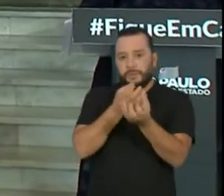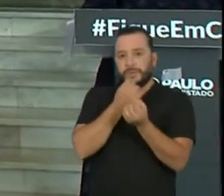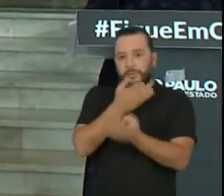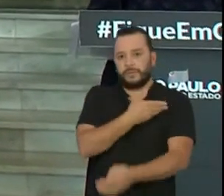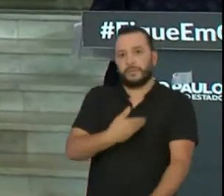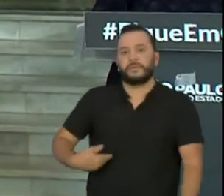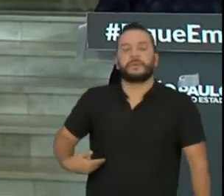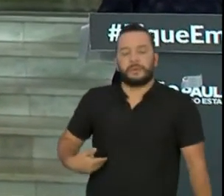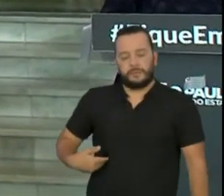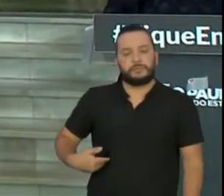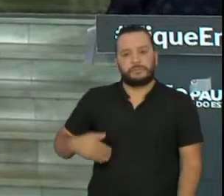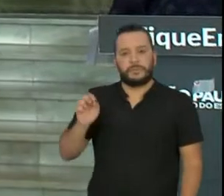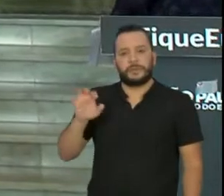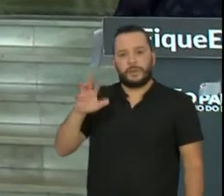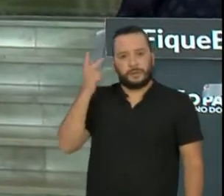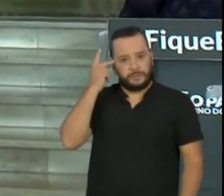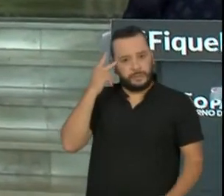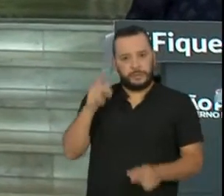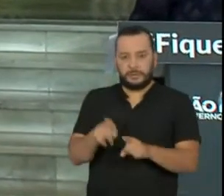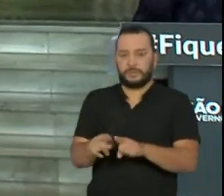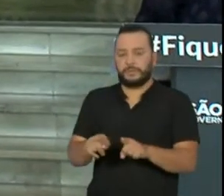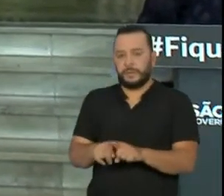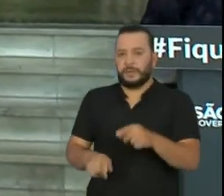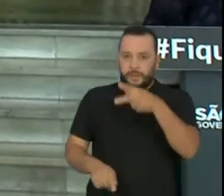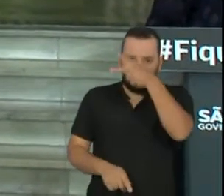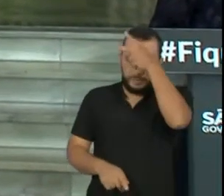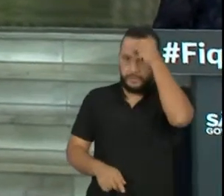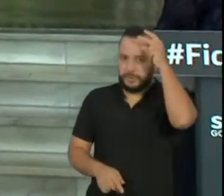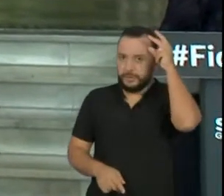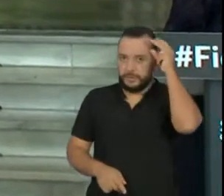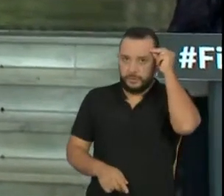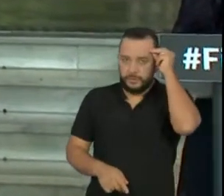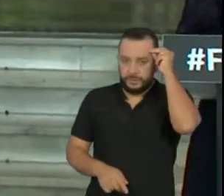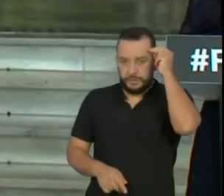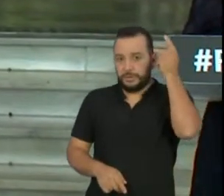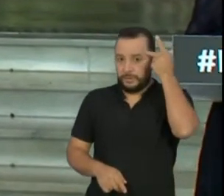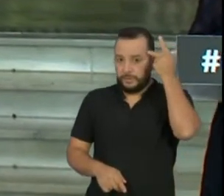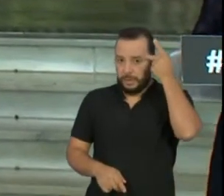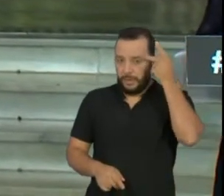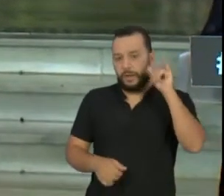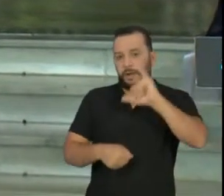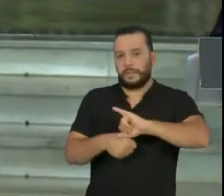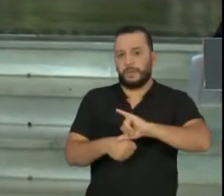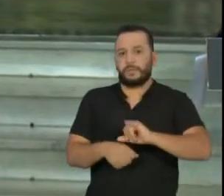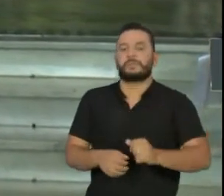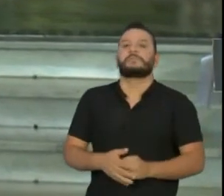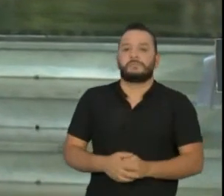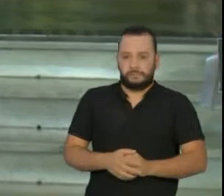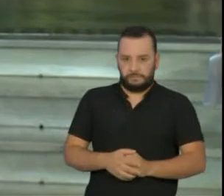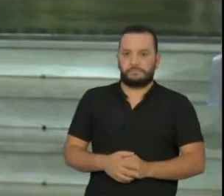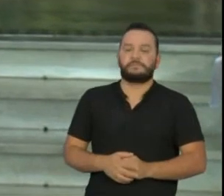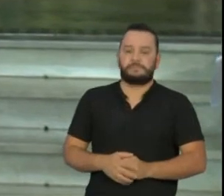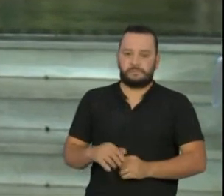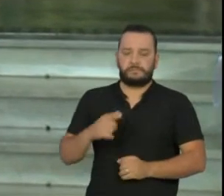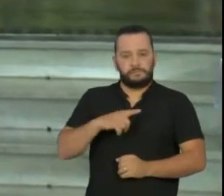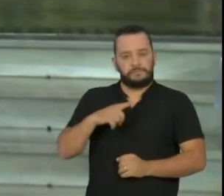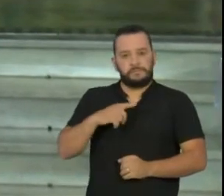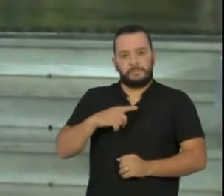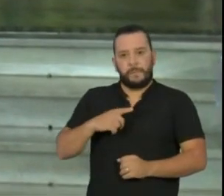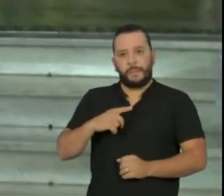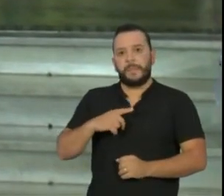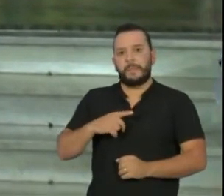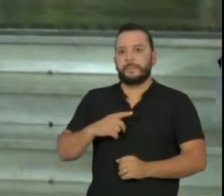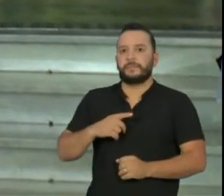São Paulo e da Prefeitura da capital de São Paulo. Nas mensagens, eu queria fazer